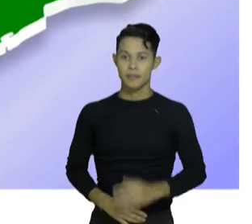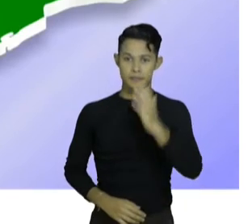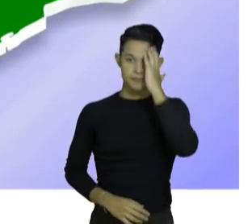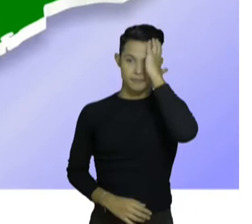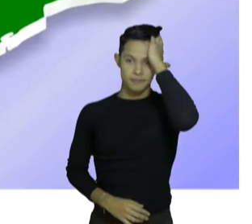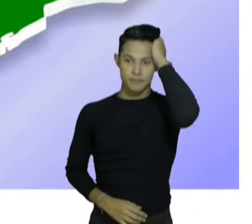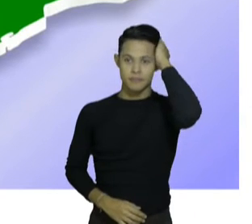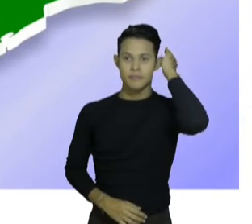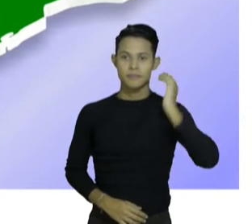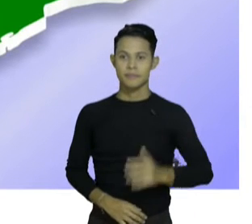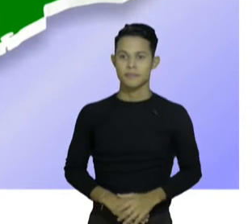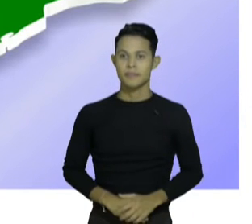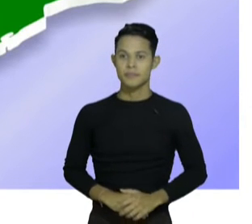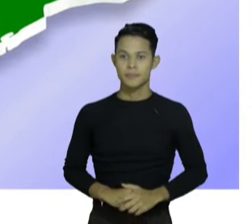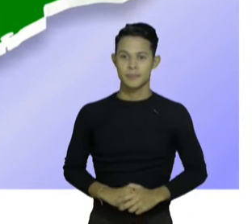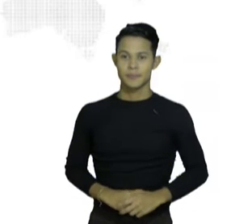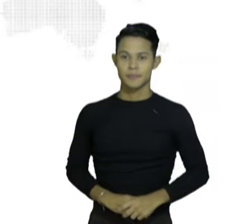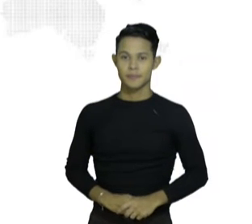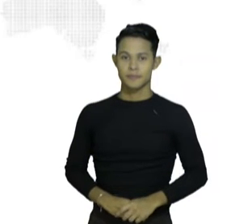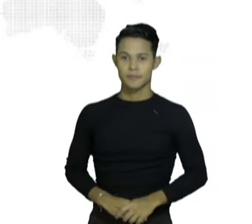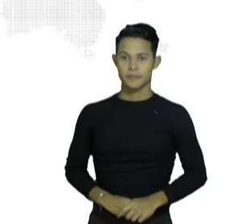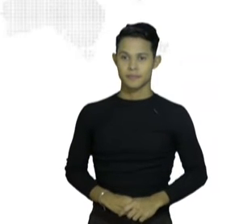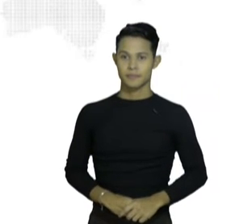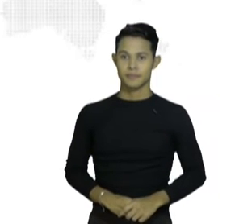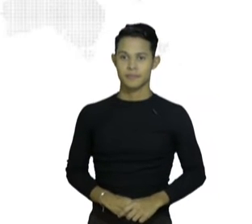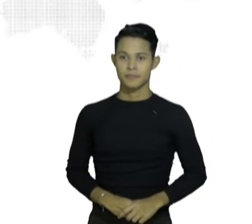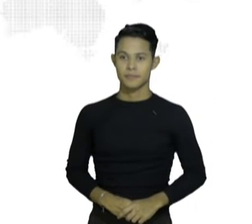sim é muito importante